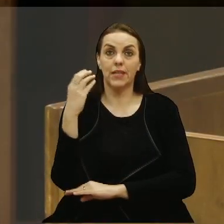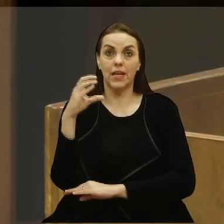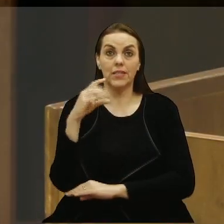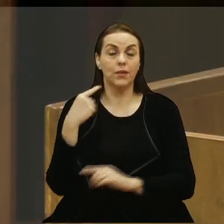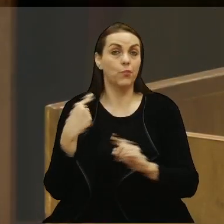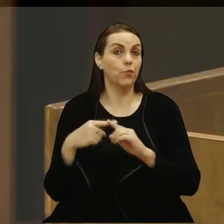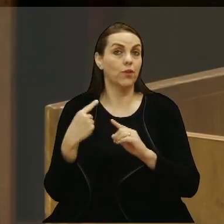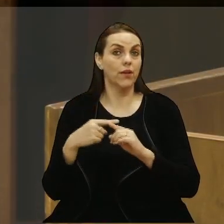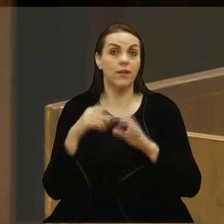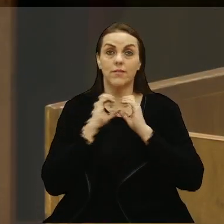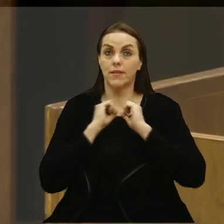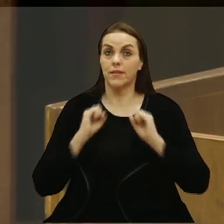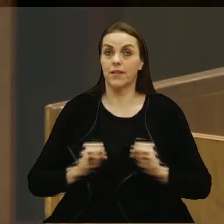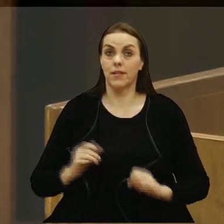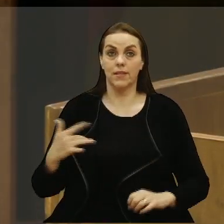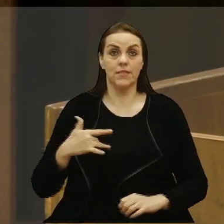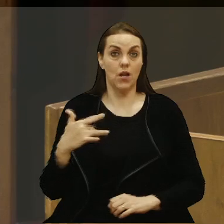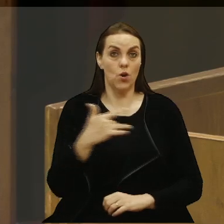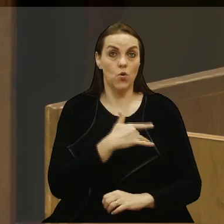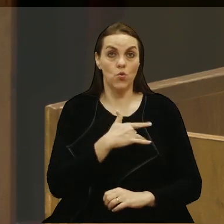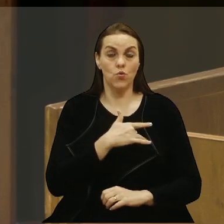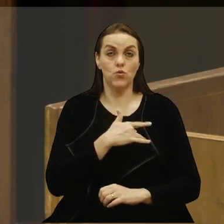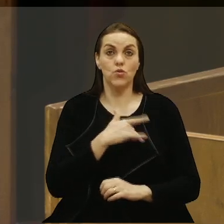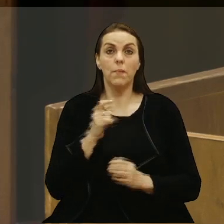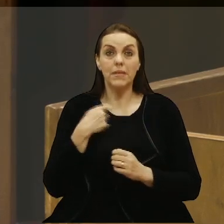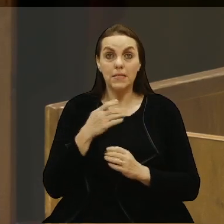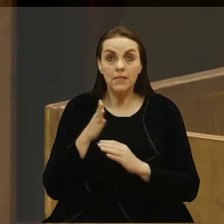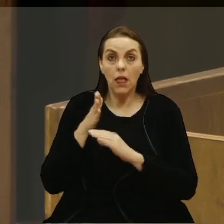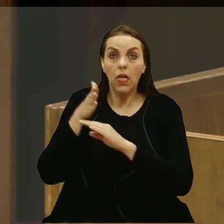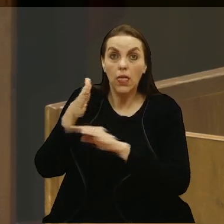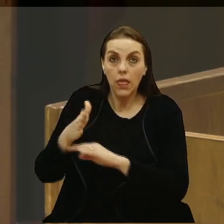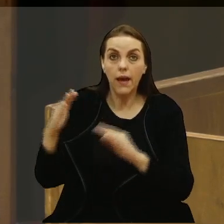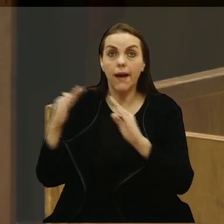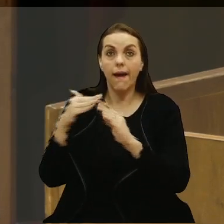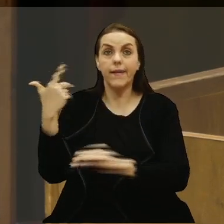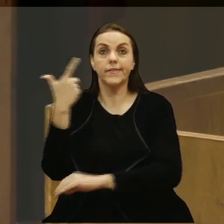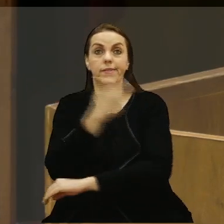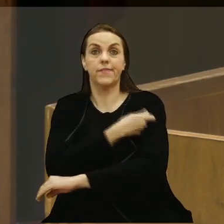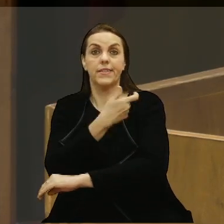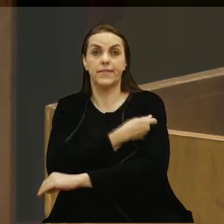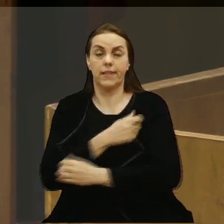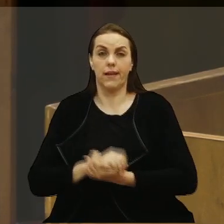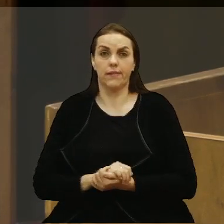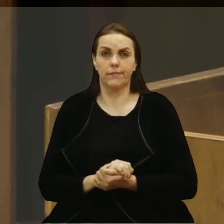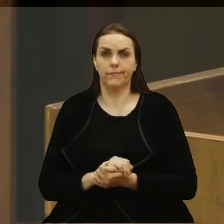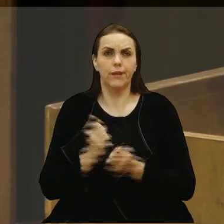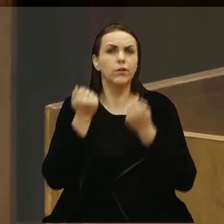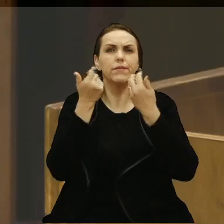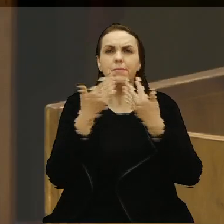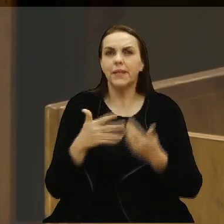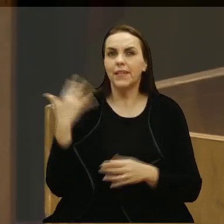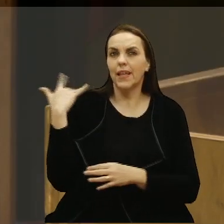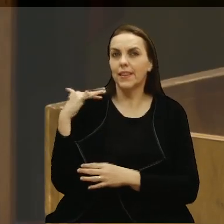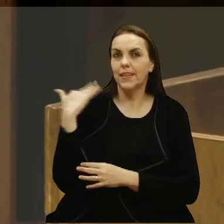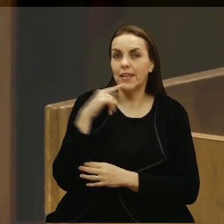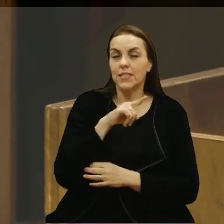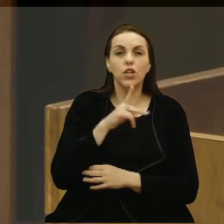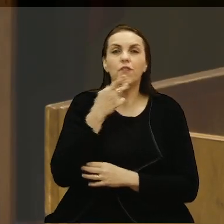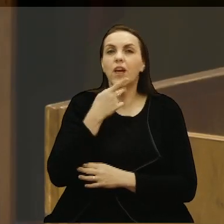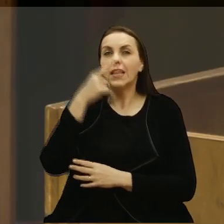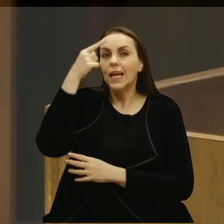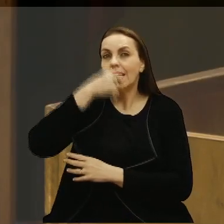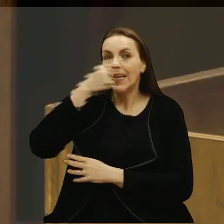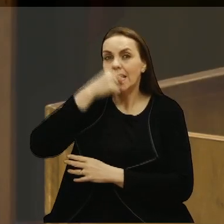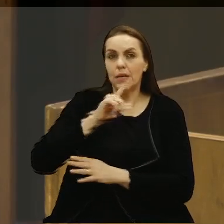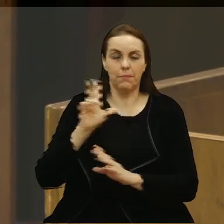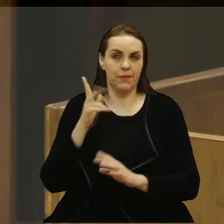Secretaria de Saúde vai ter que vacinar quase as pessoas em casa. E eu estava dizendo para a vereadora Andressa, eu não estou nem falando da vacina da gripe.